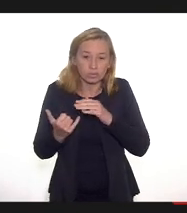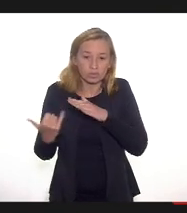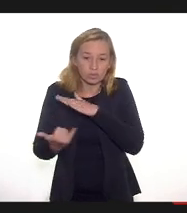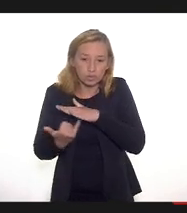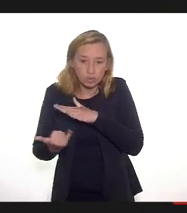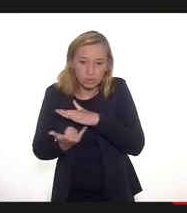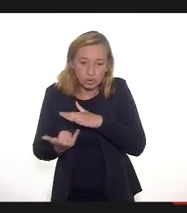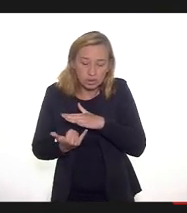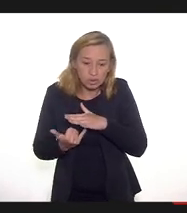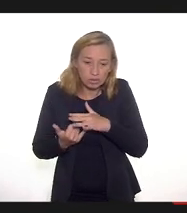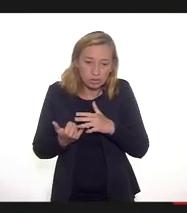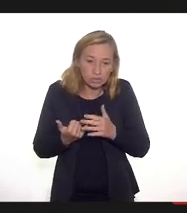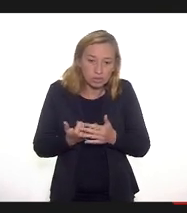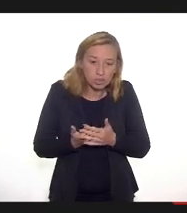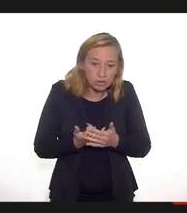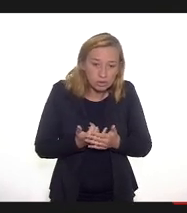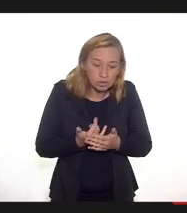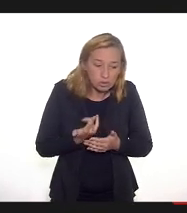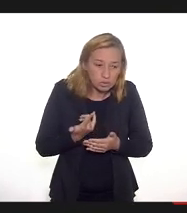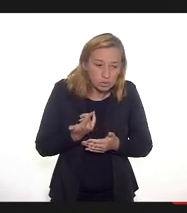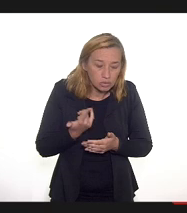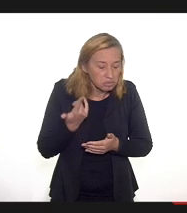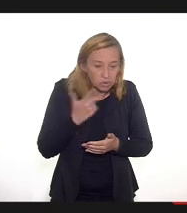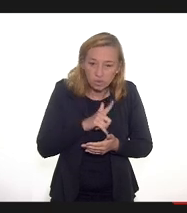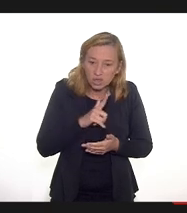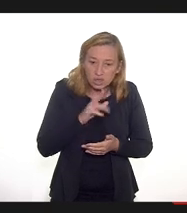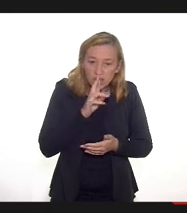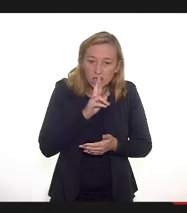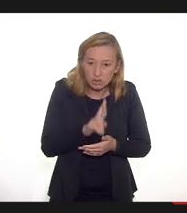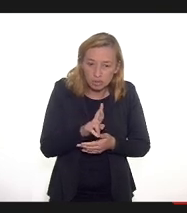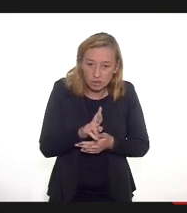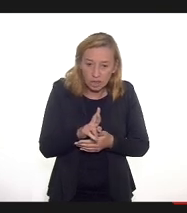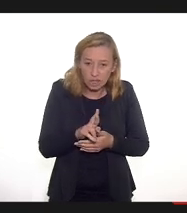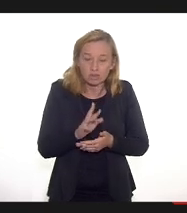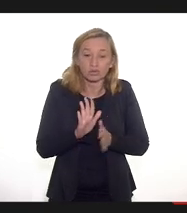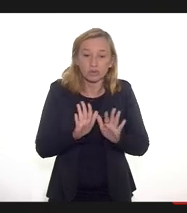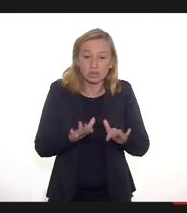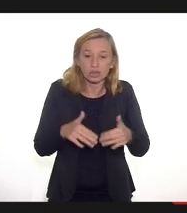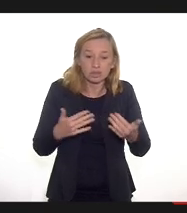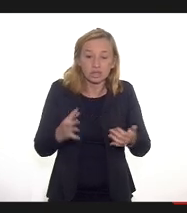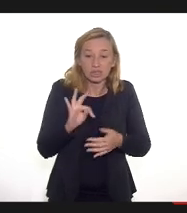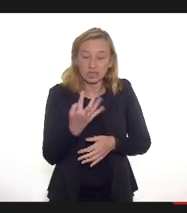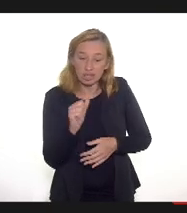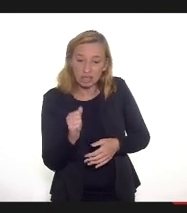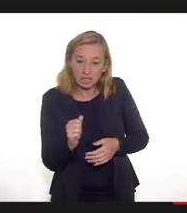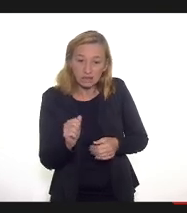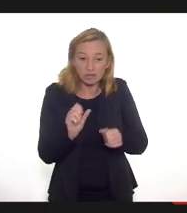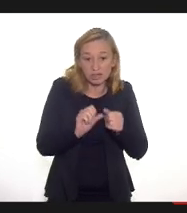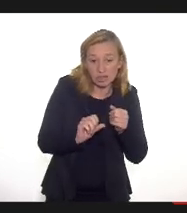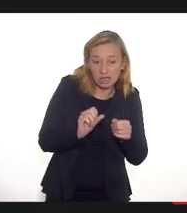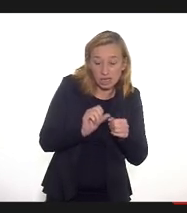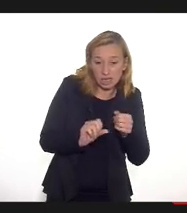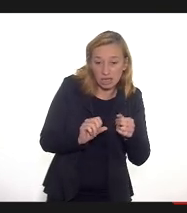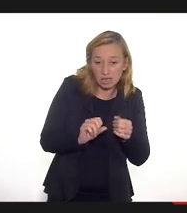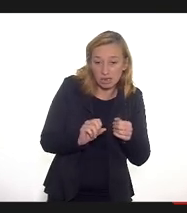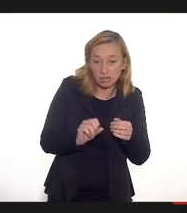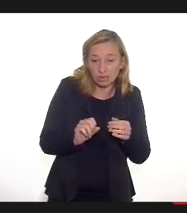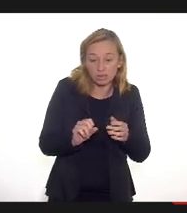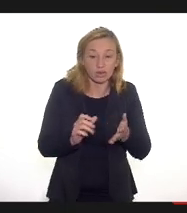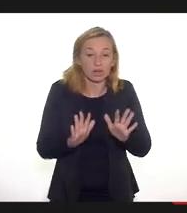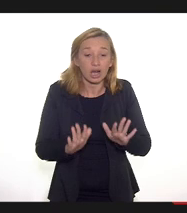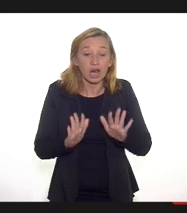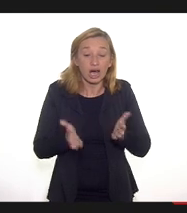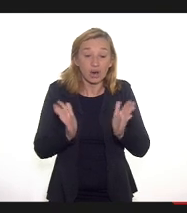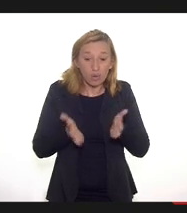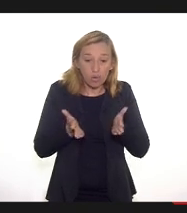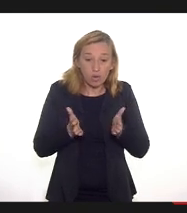e que não conseguiram resultado dessas trilhas. Né? Várias dessas trilhas foram feitas e parece que foram feitas em vão, porque agora está